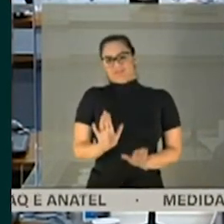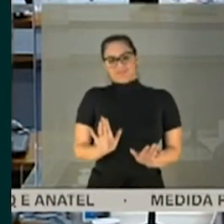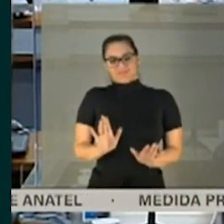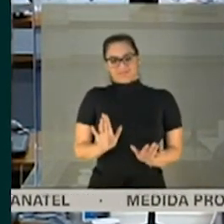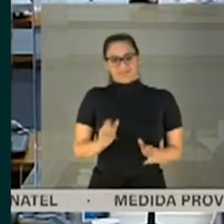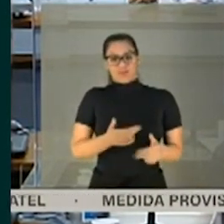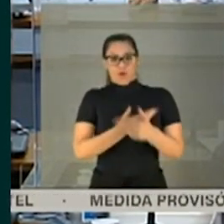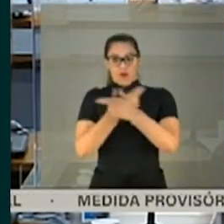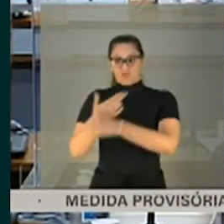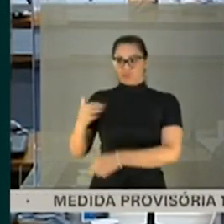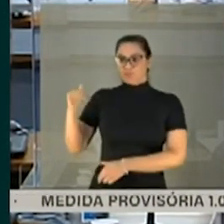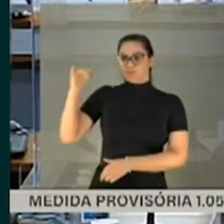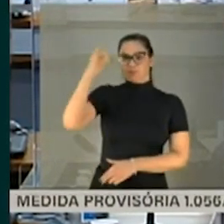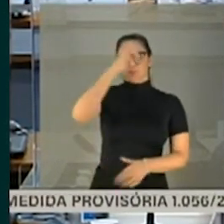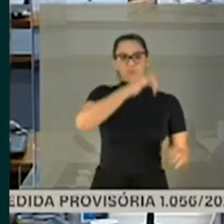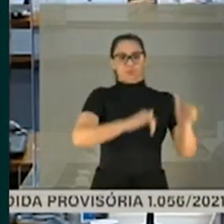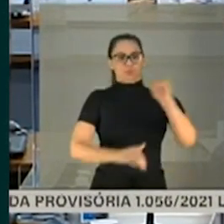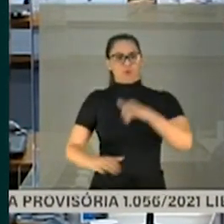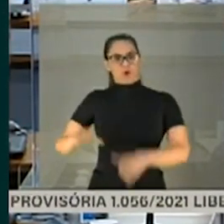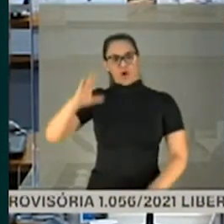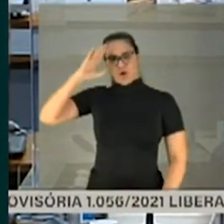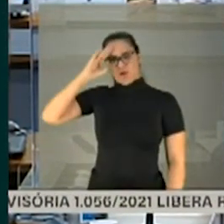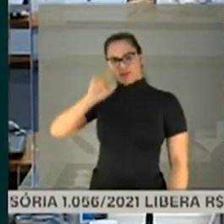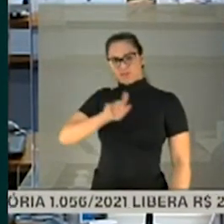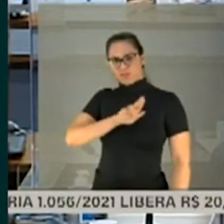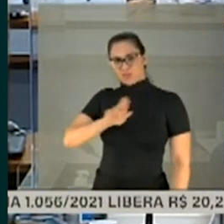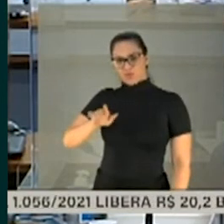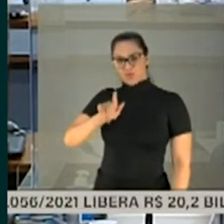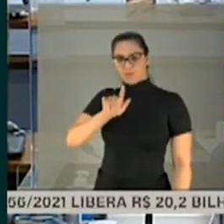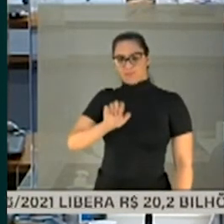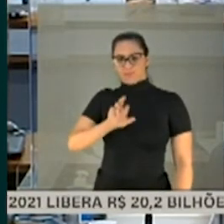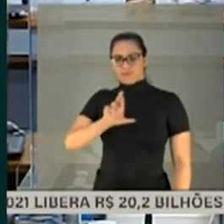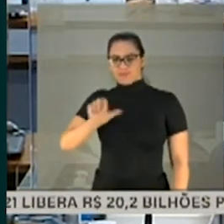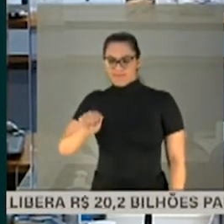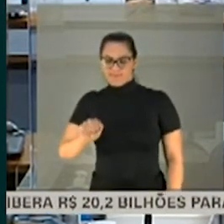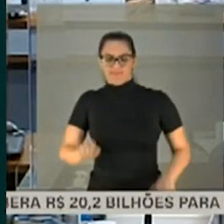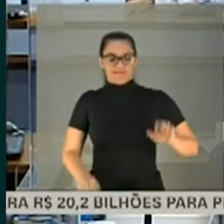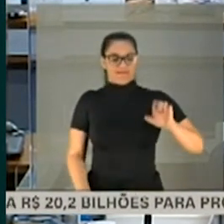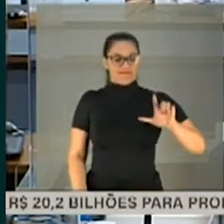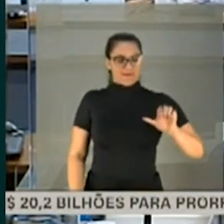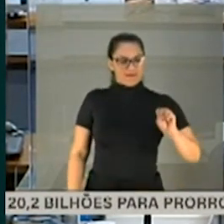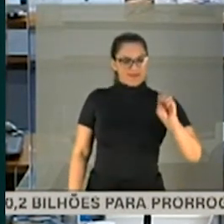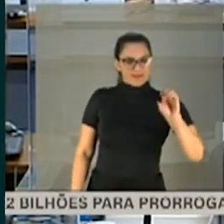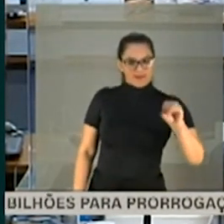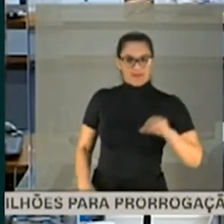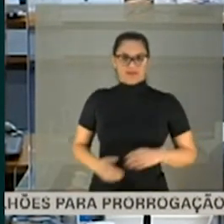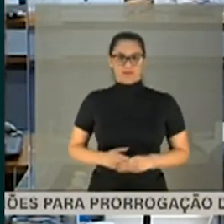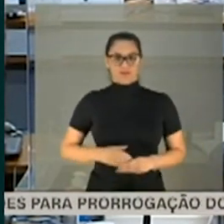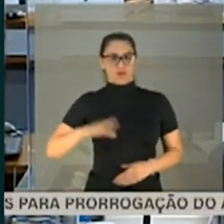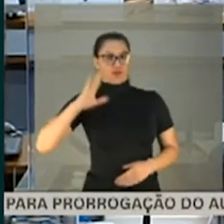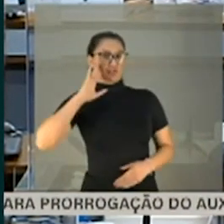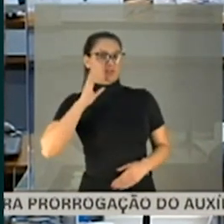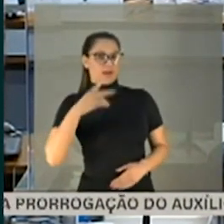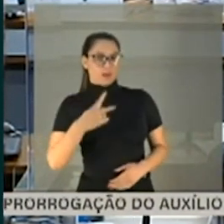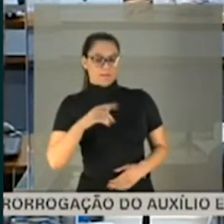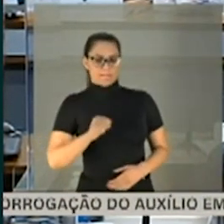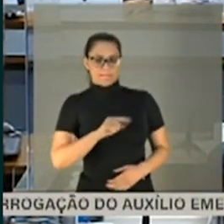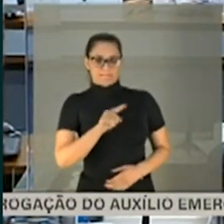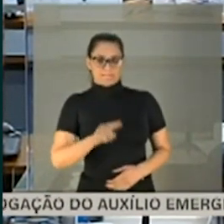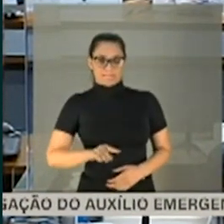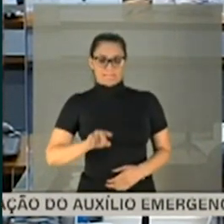Força Aérea Brasileira, Coronel Guerra, Coronel Elcio, General Pazuello, e